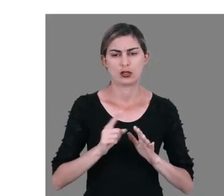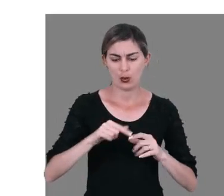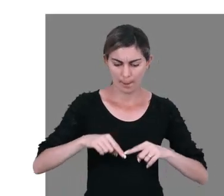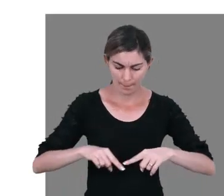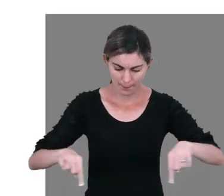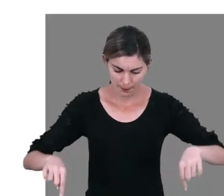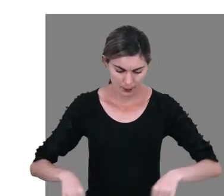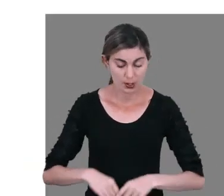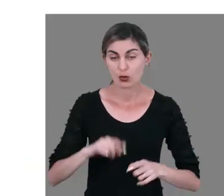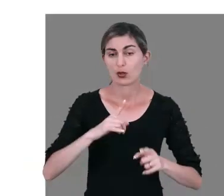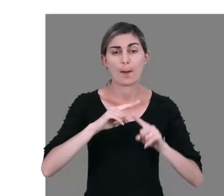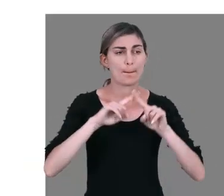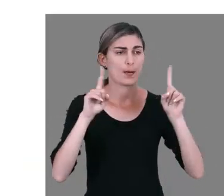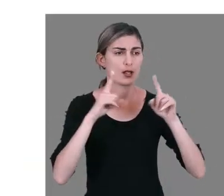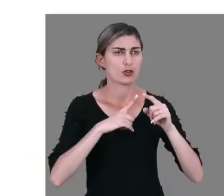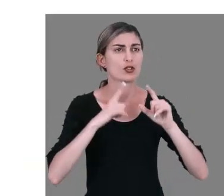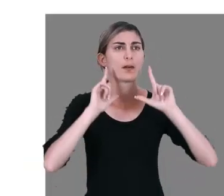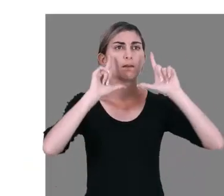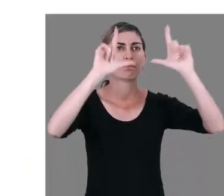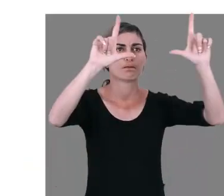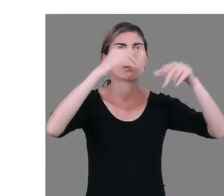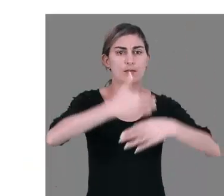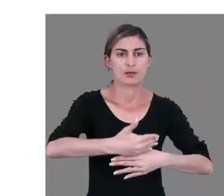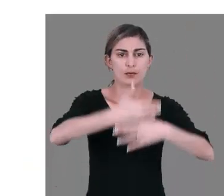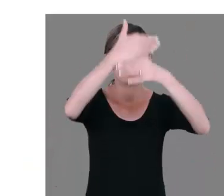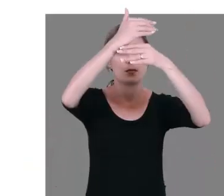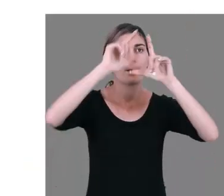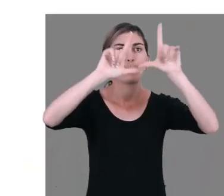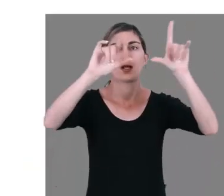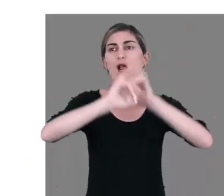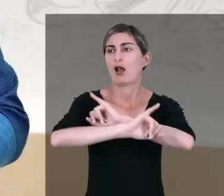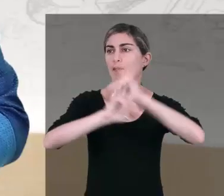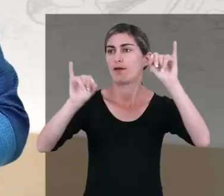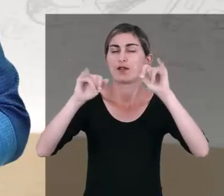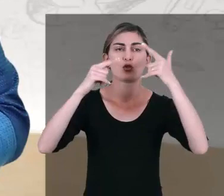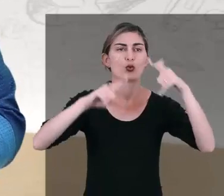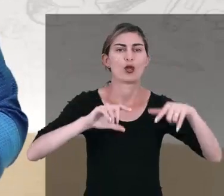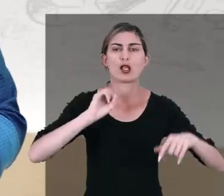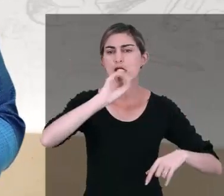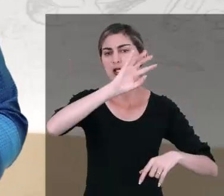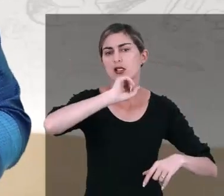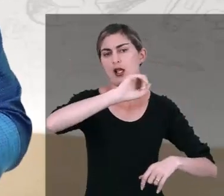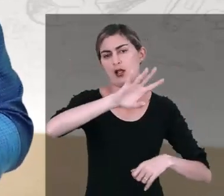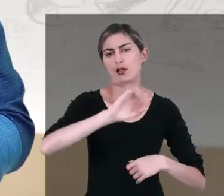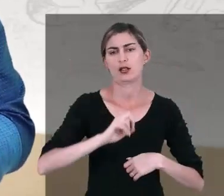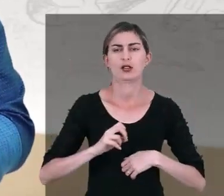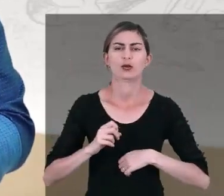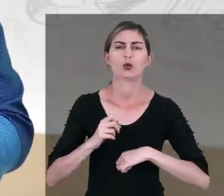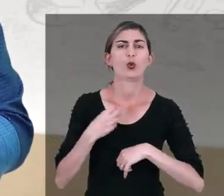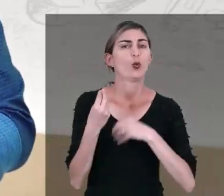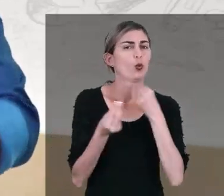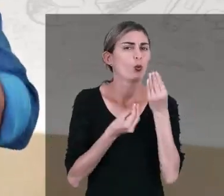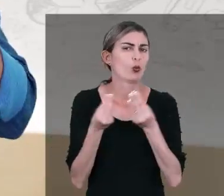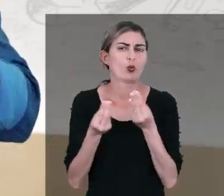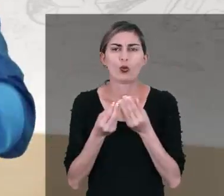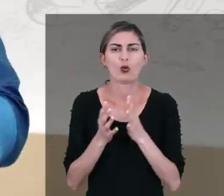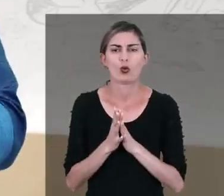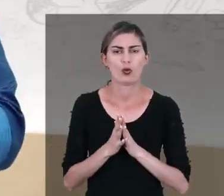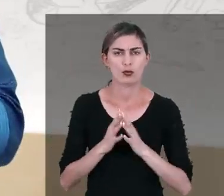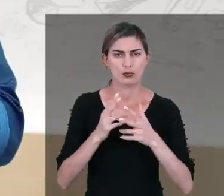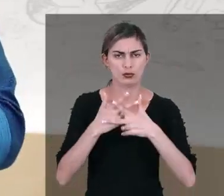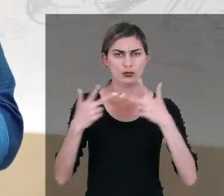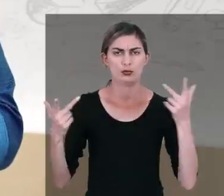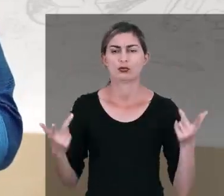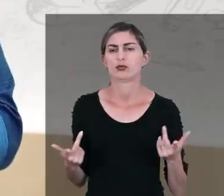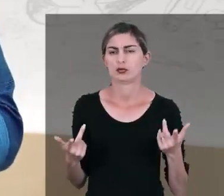obviamente, no piso, né, mas nós vamos ter nas paredes as placas indicando a saída. Então, como compatibilizar essa